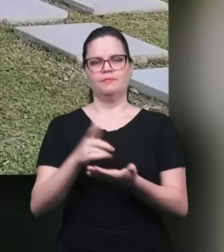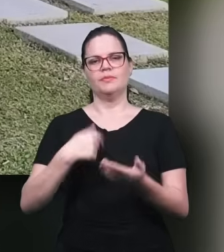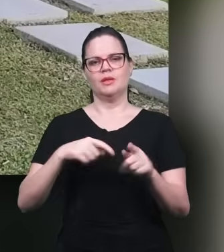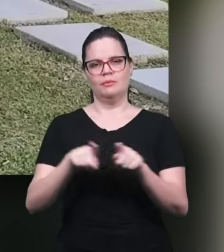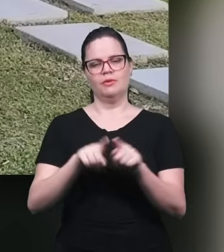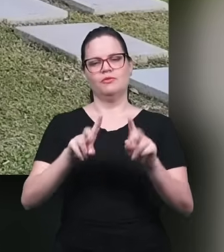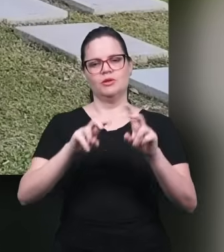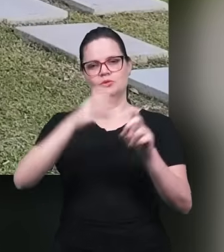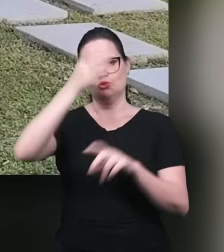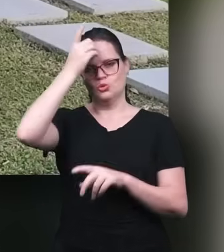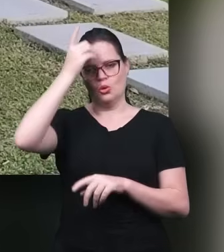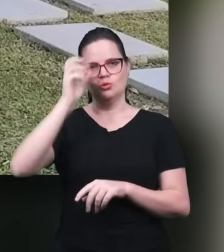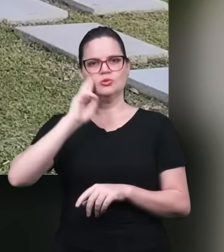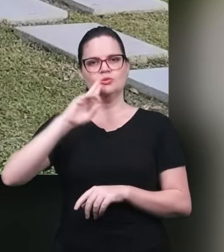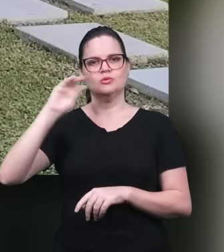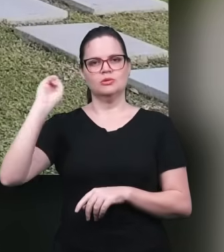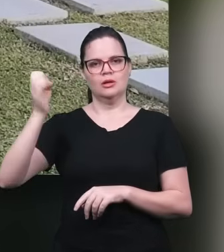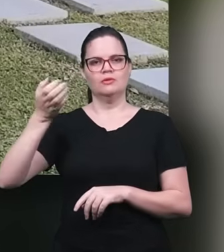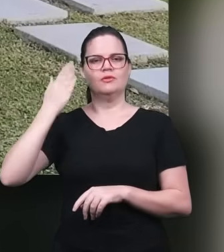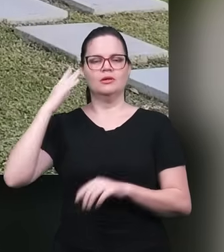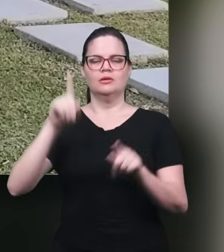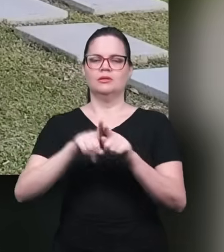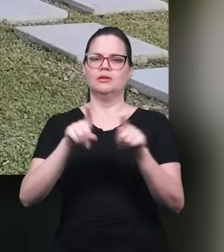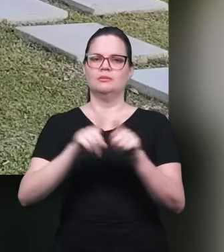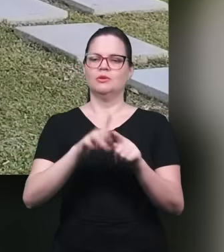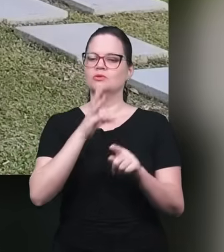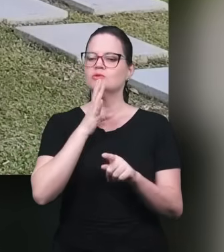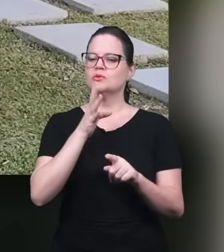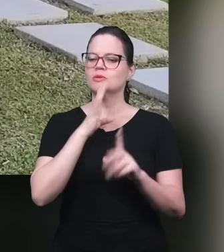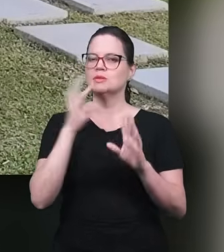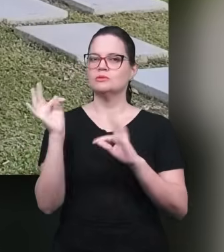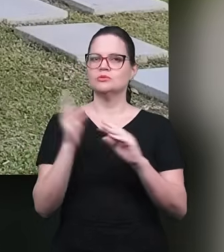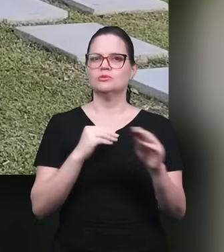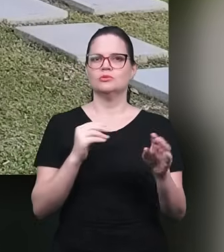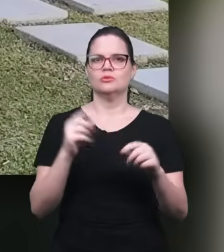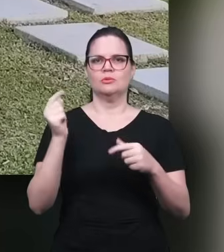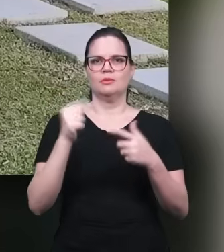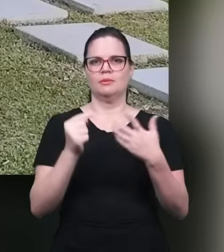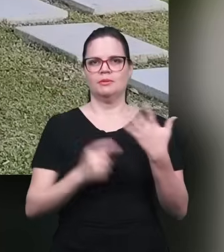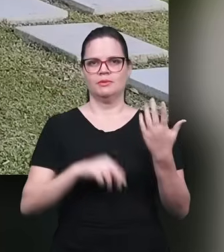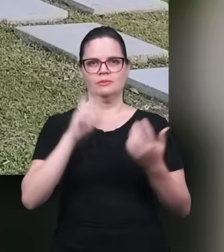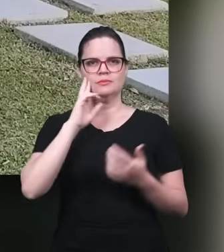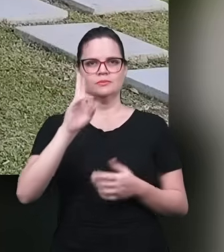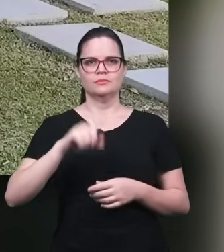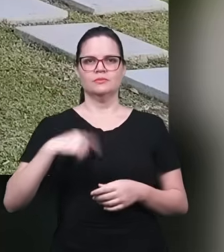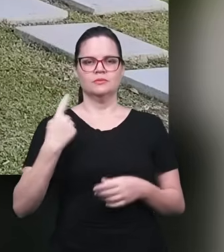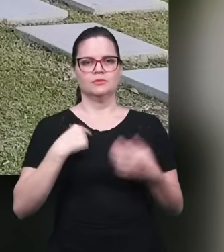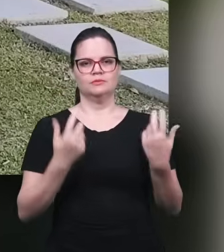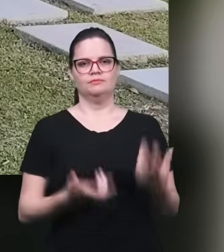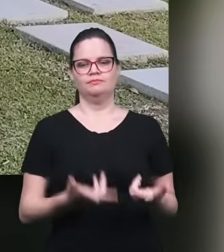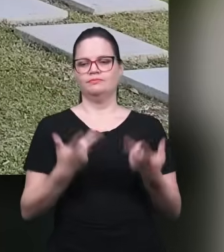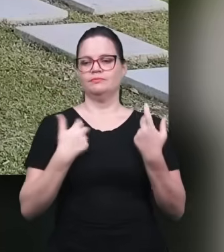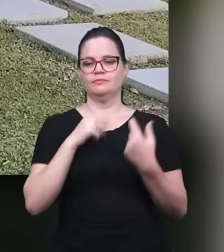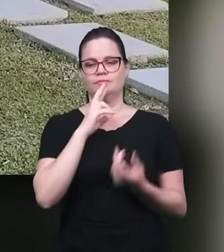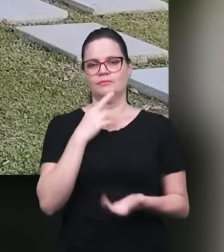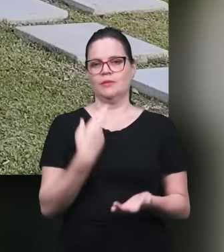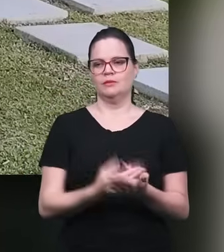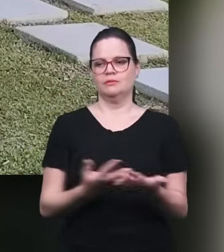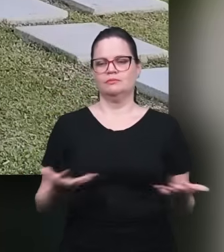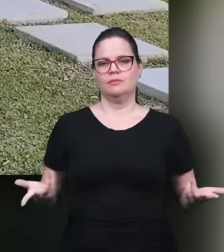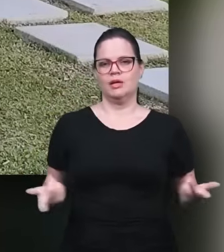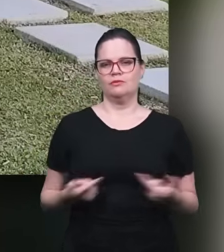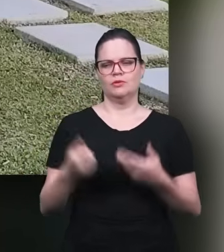dons espirituais que nos conhecemos, o Senhor todo orientado pelo Senhor. Então a gente olha o benefício do servo do